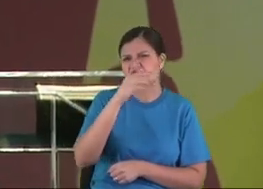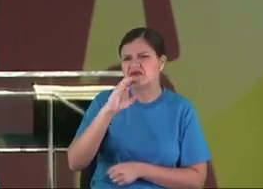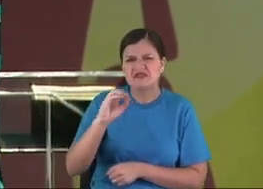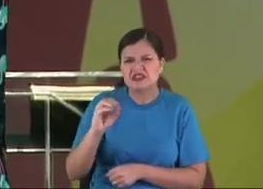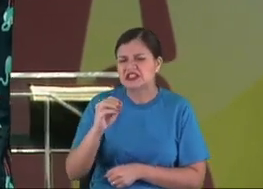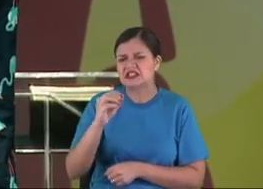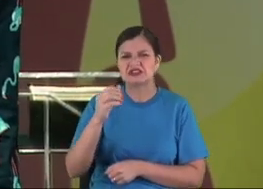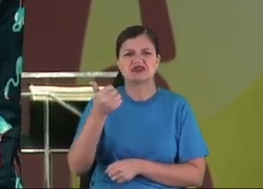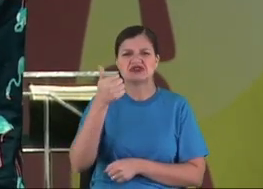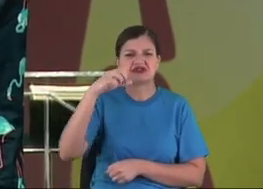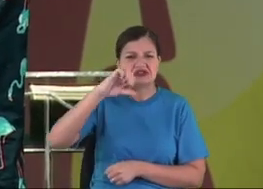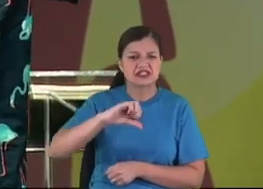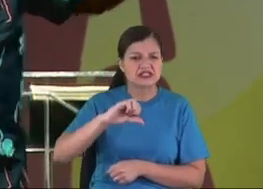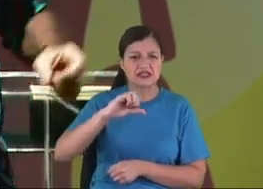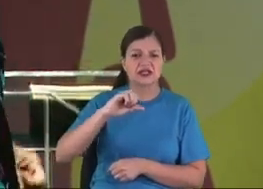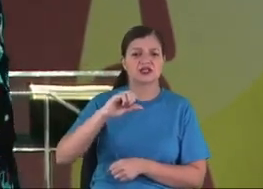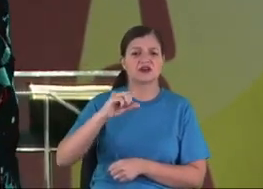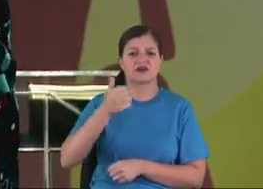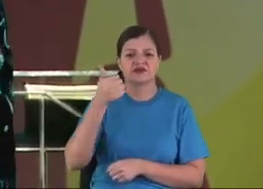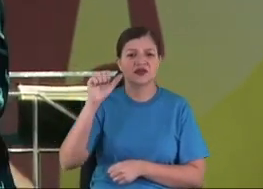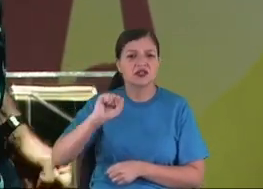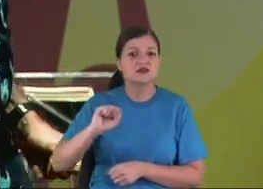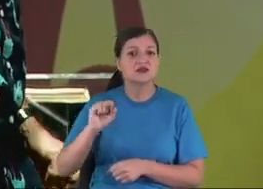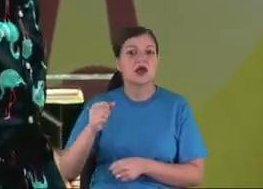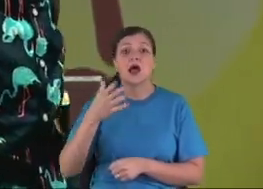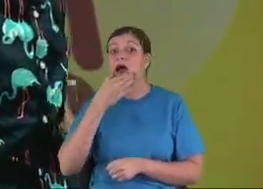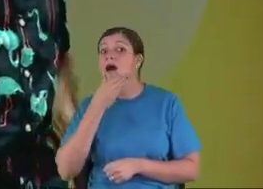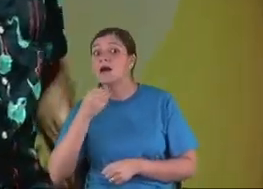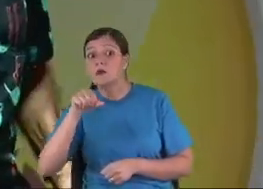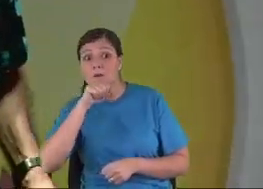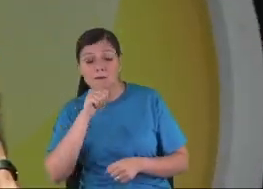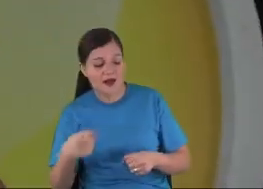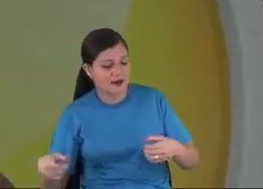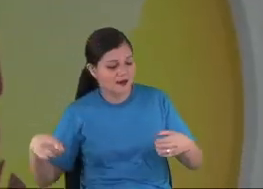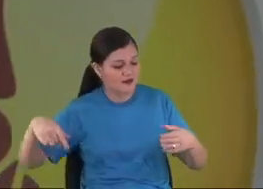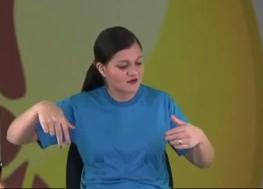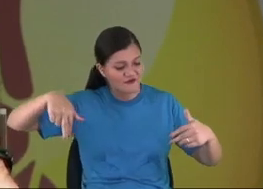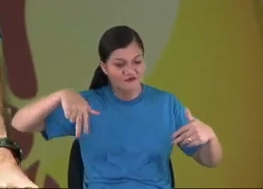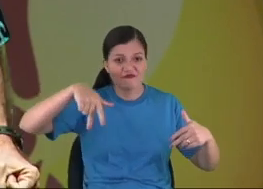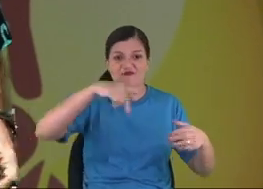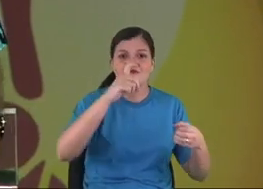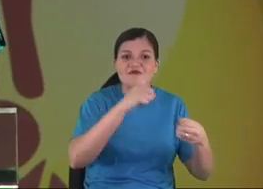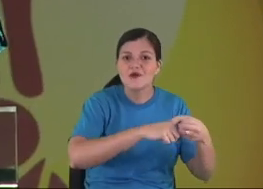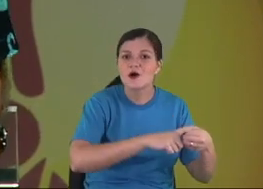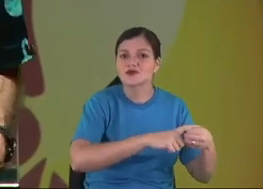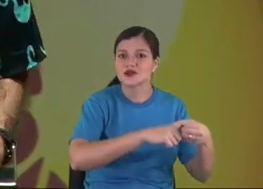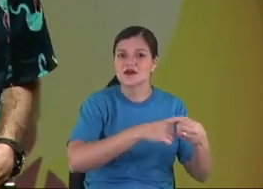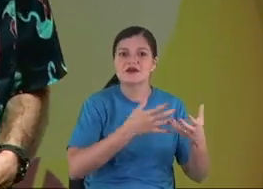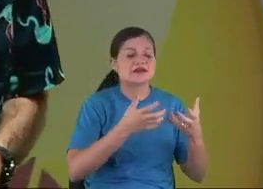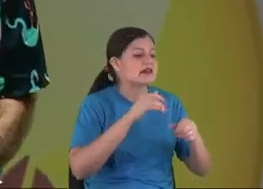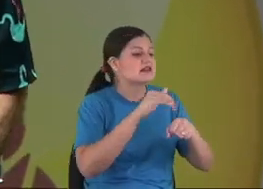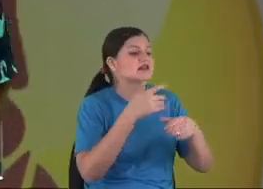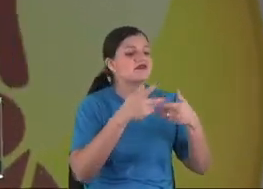ele aparece de novo, querendo dar pitaco: olha aqui para você, você é um sem vergonha, cai fora, vá para a lua.